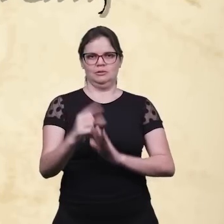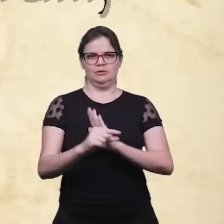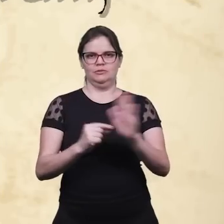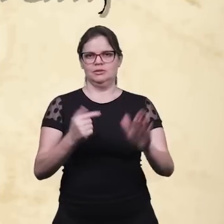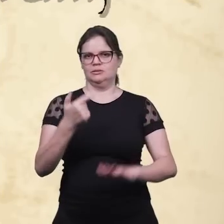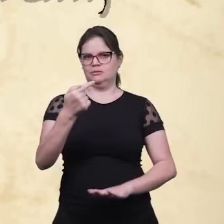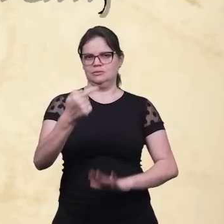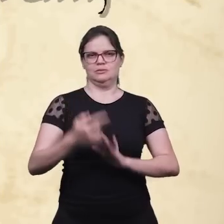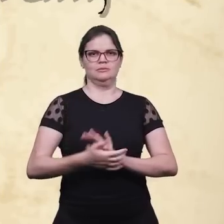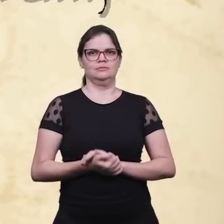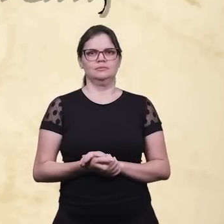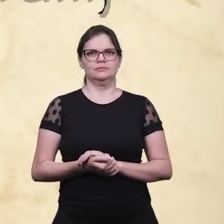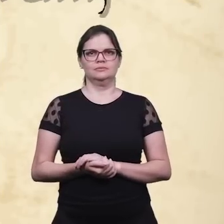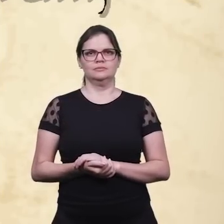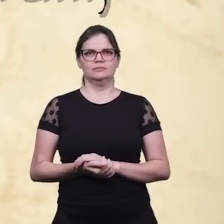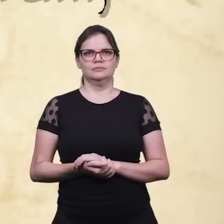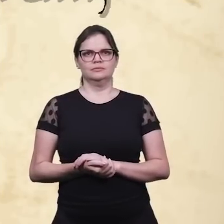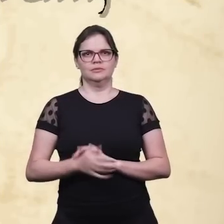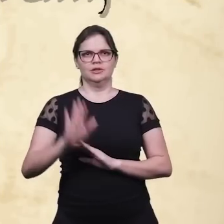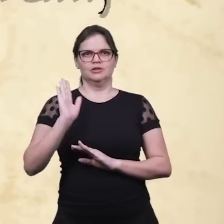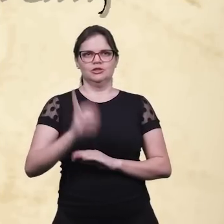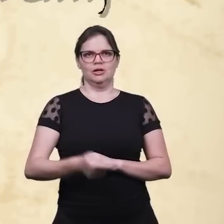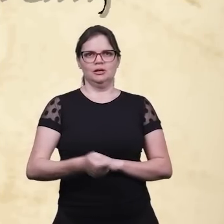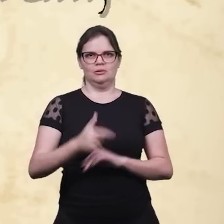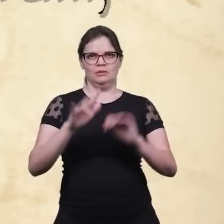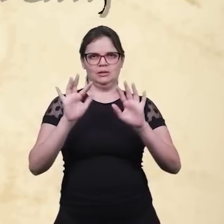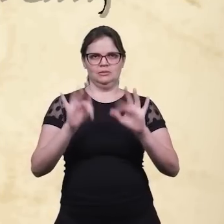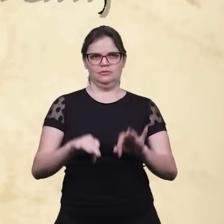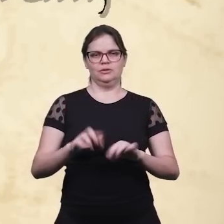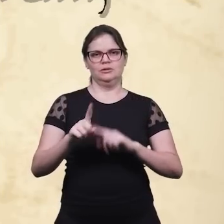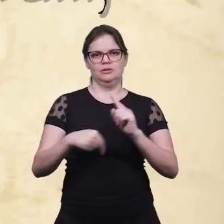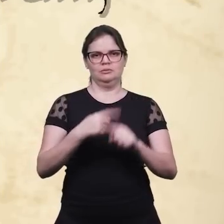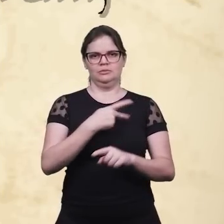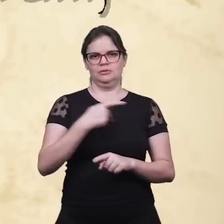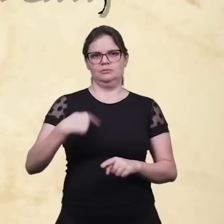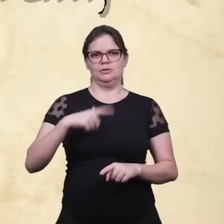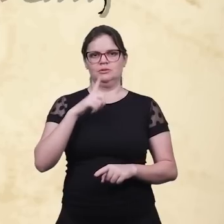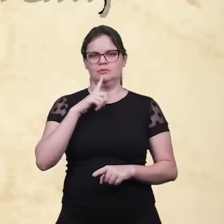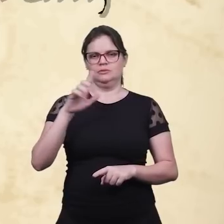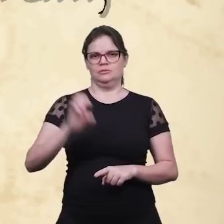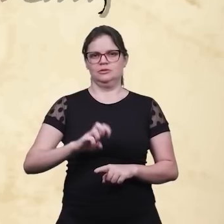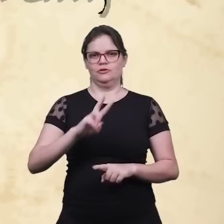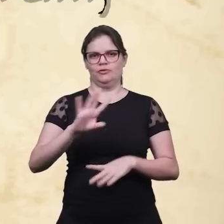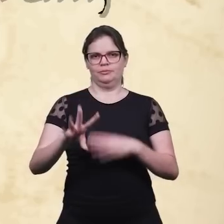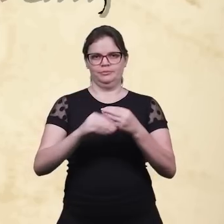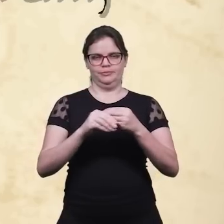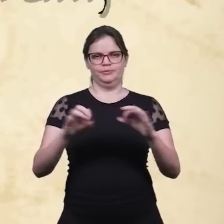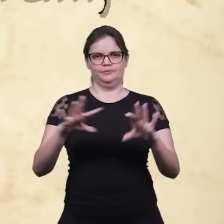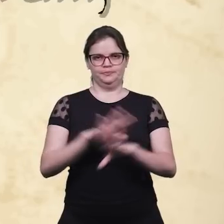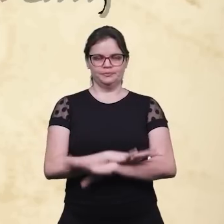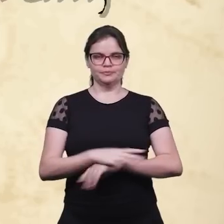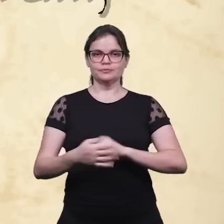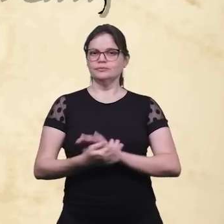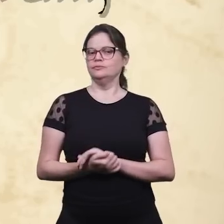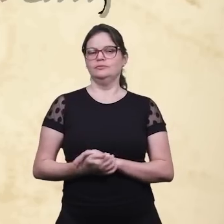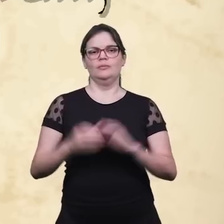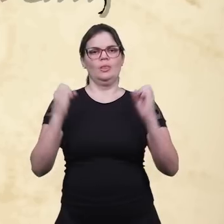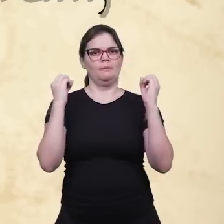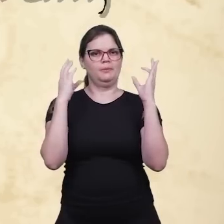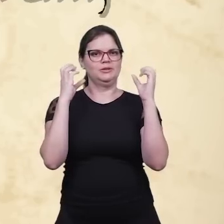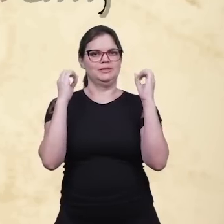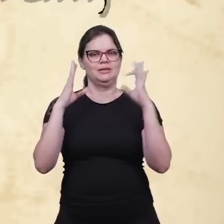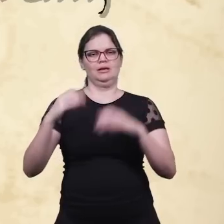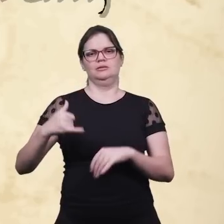ó, já estamos indo por finalmente, depois o pastor Luiz Eugênio vai fazer uma conclusão aqui. Era Moisés da idade